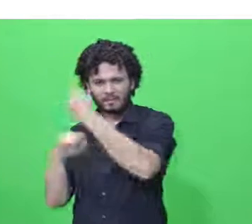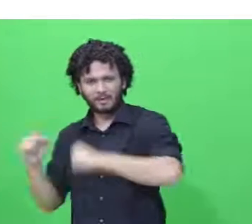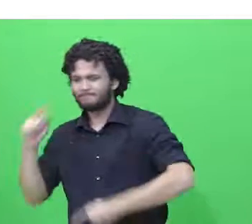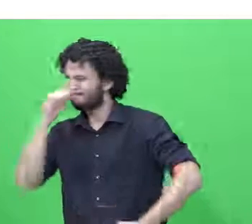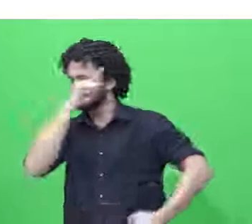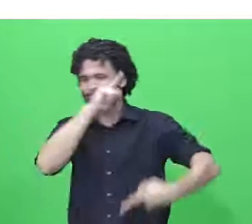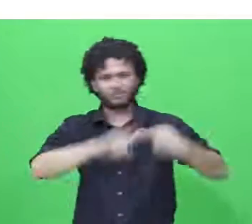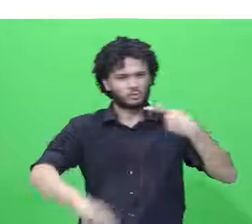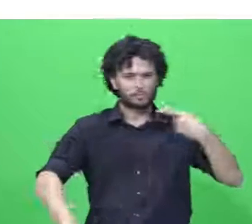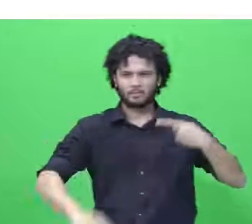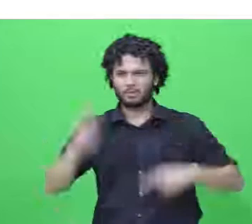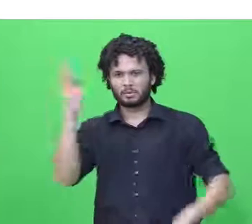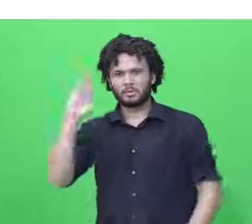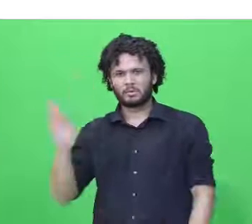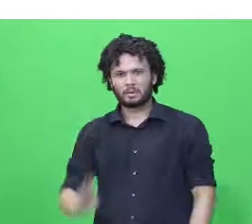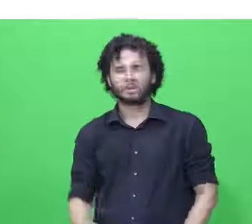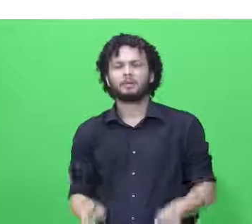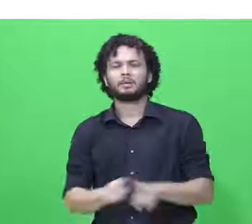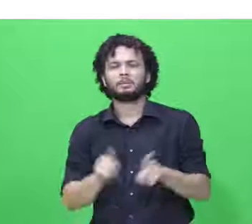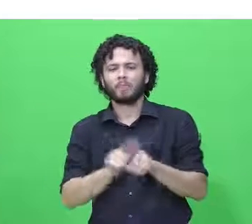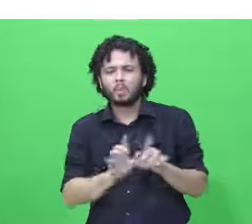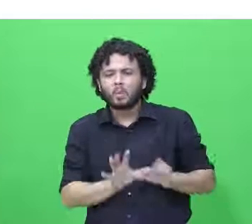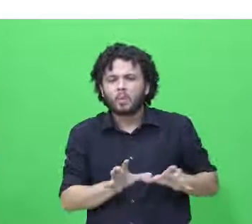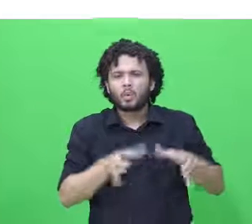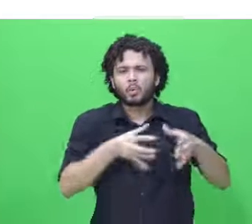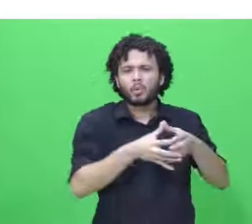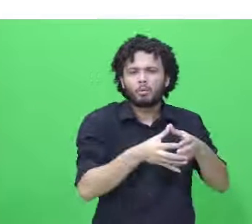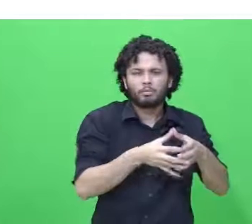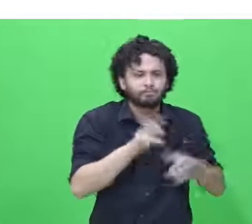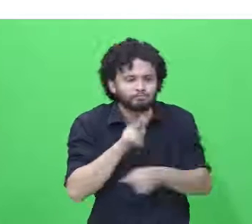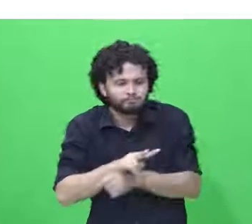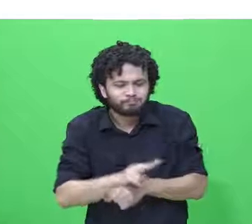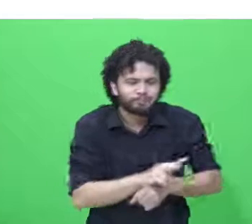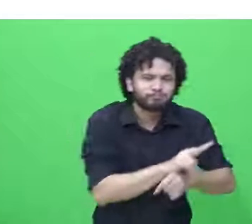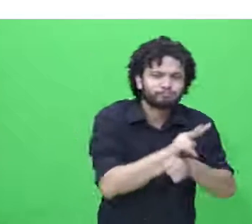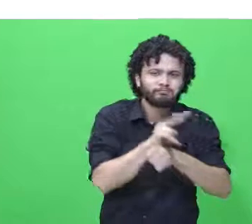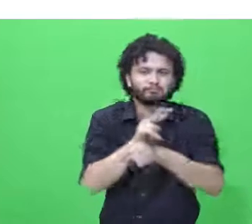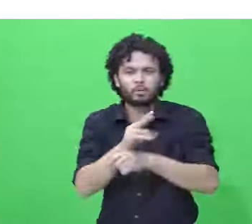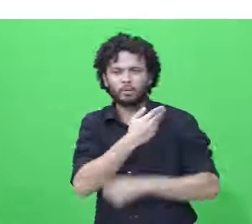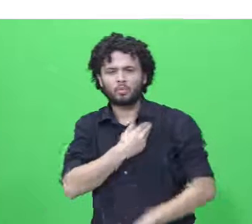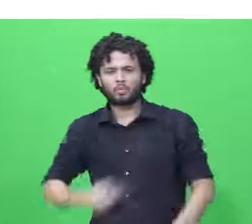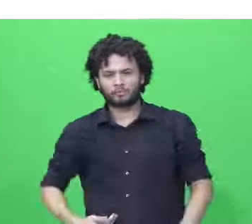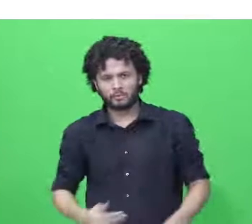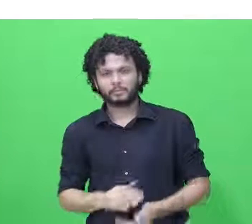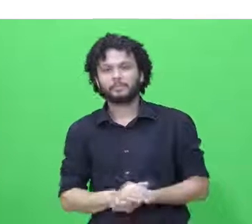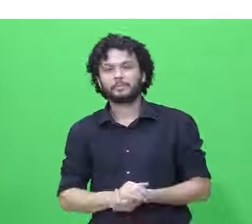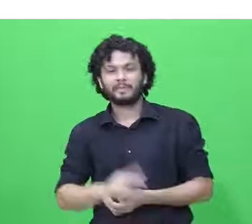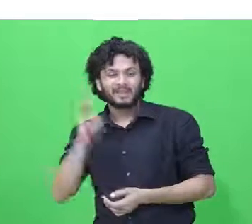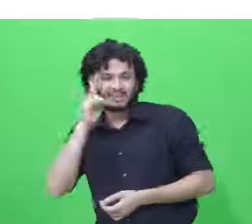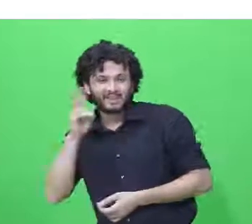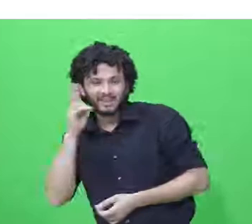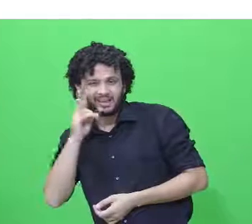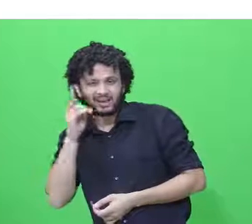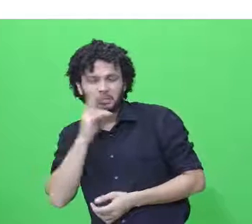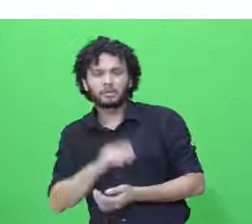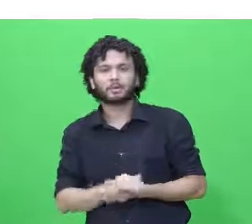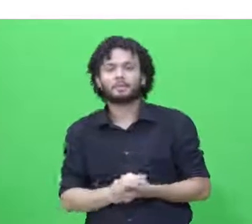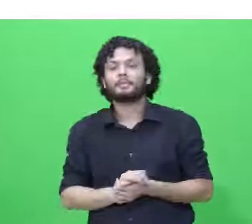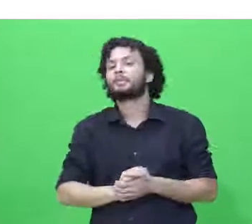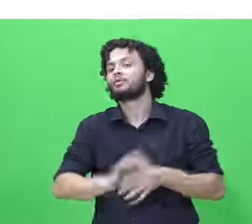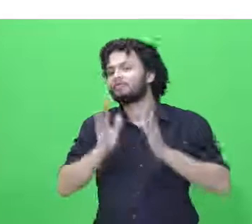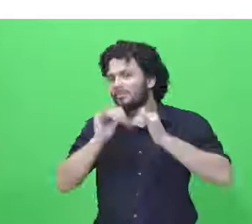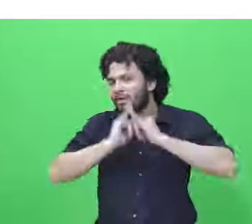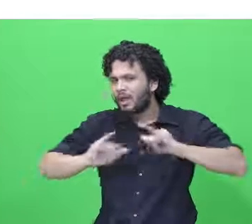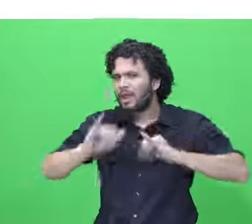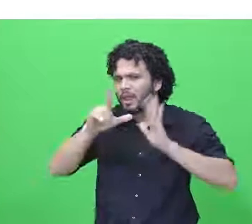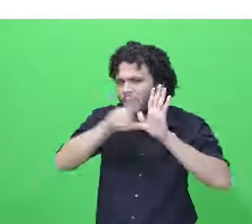Brasil. Sindicatos passam a ser controlados e vigiados então pelo governo. Lembra que eu falei para vocês, as leis